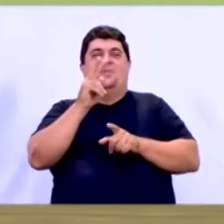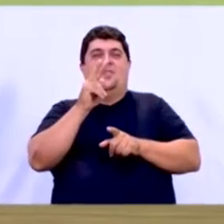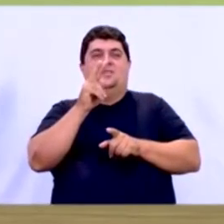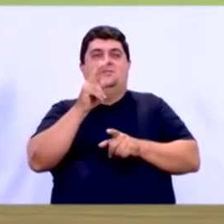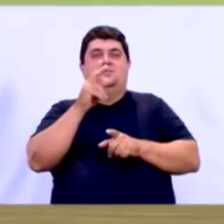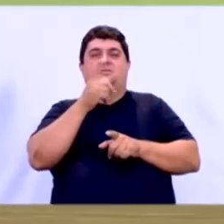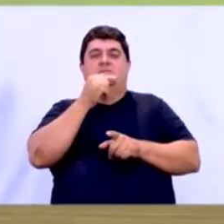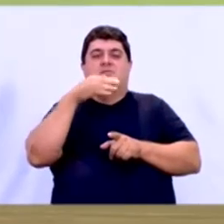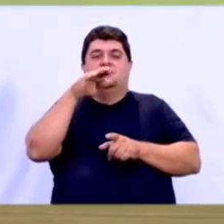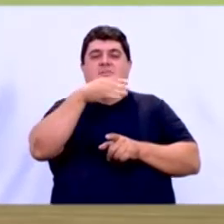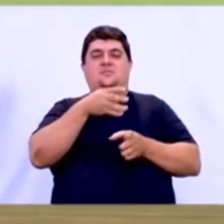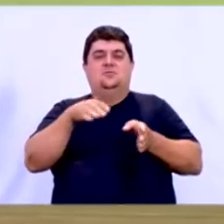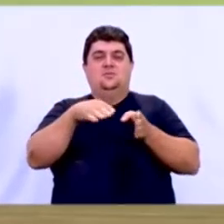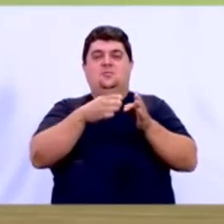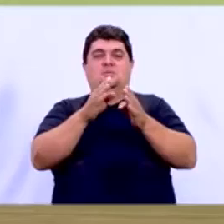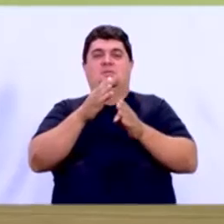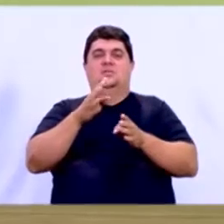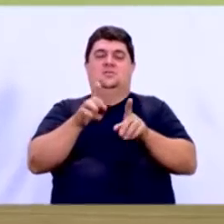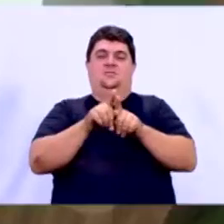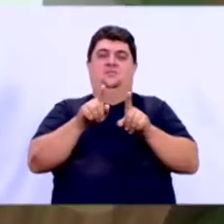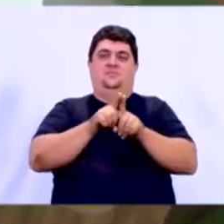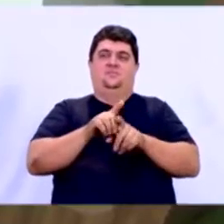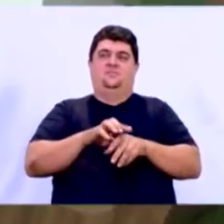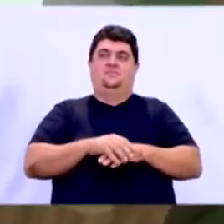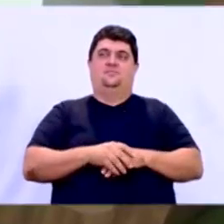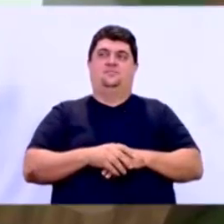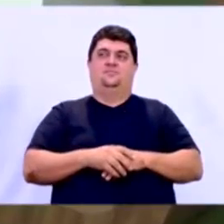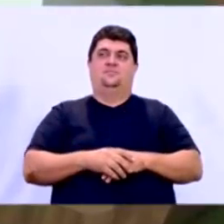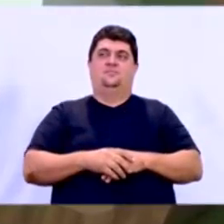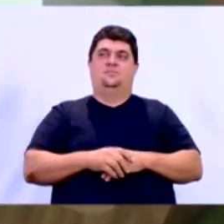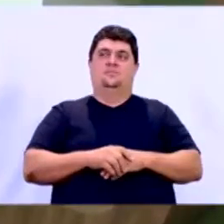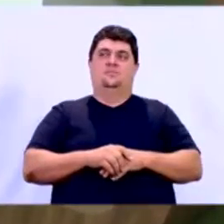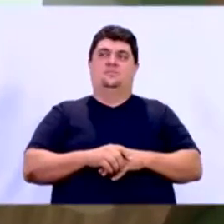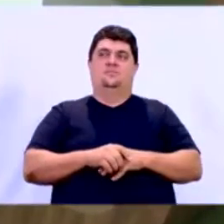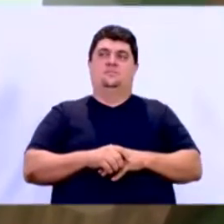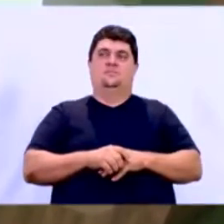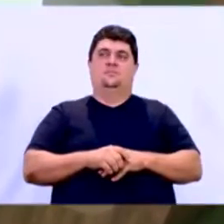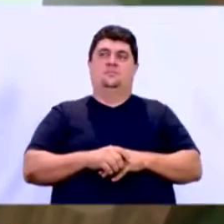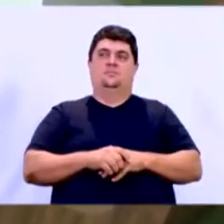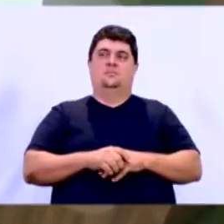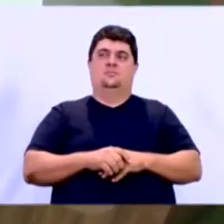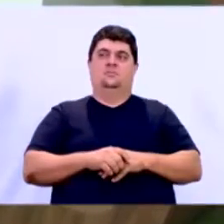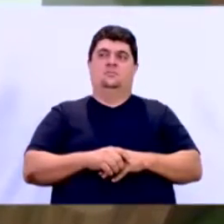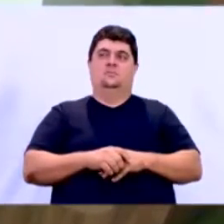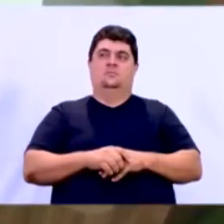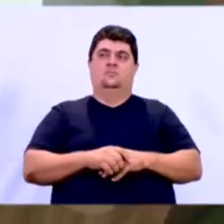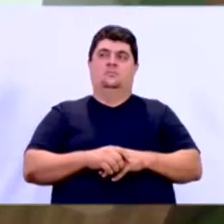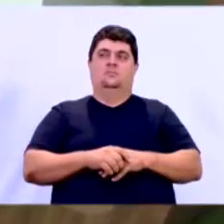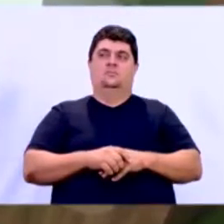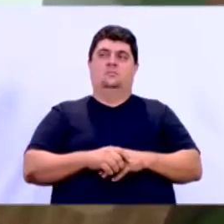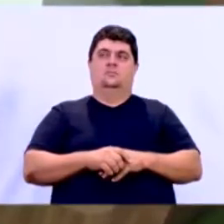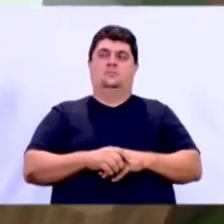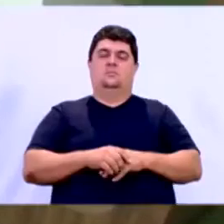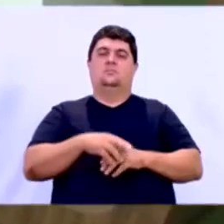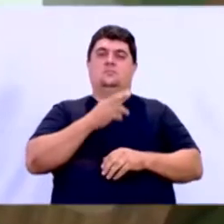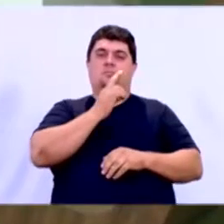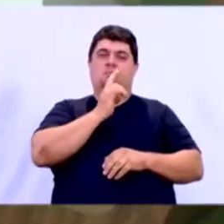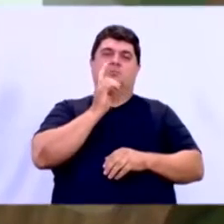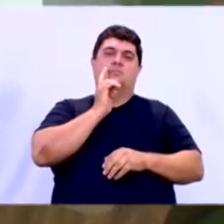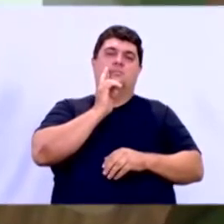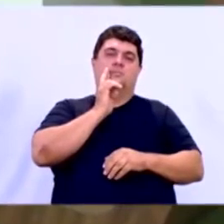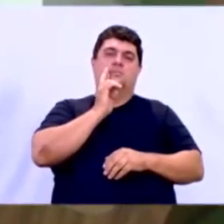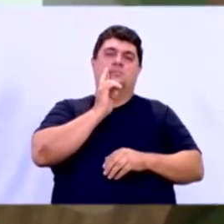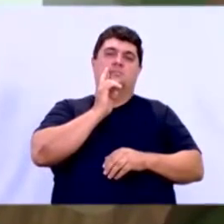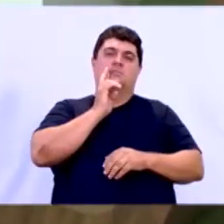Rio Madeira. Oh, beleza, Madeirão aí. Muito bom. Muito bom. O pessoal colocou como restaurante, né, o